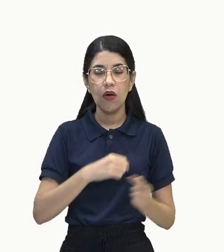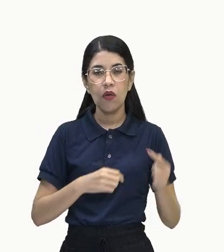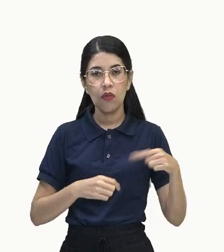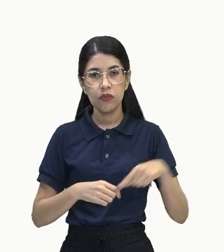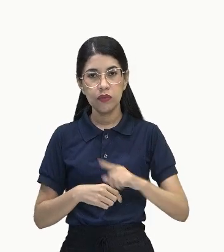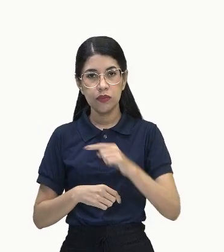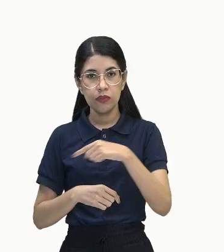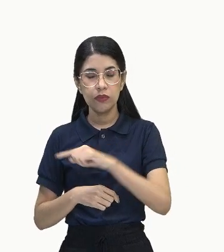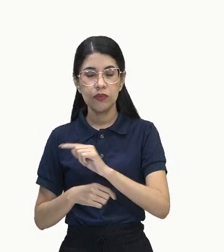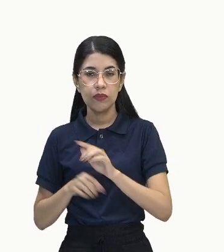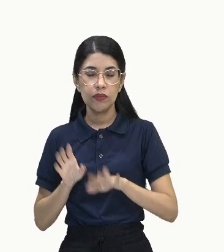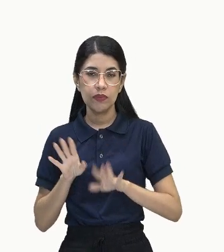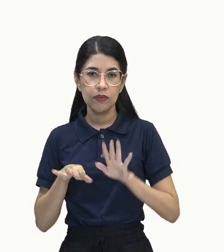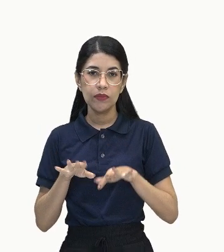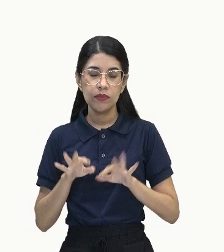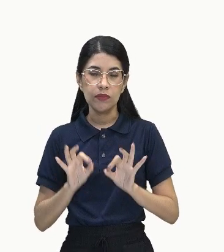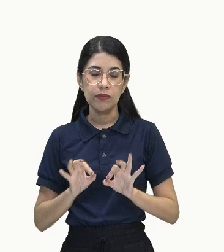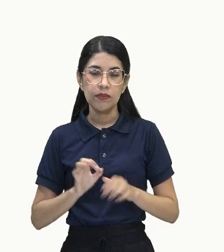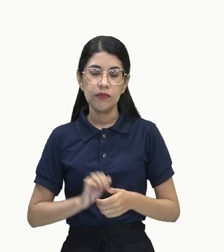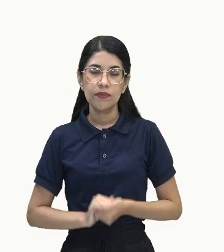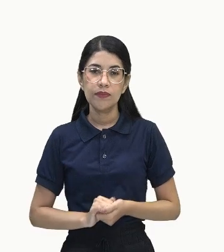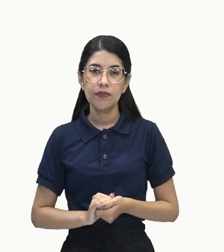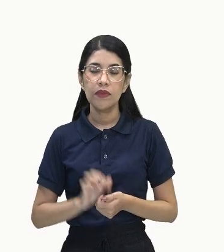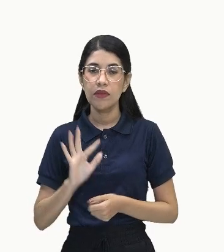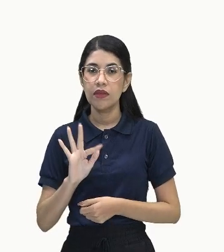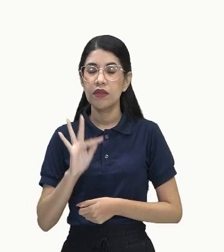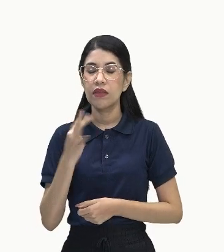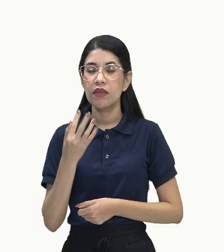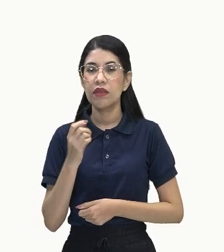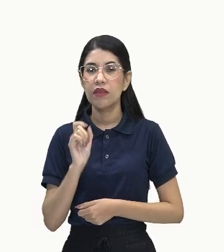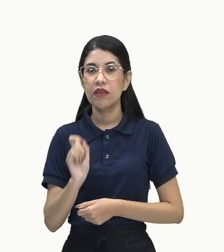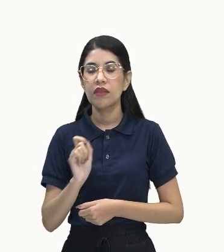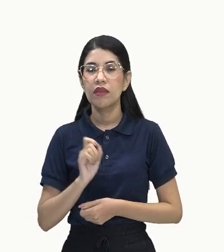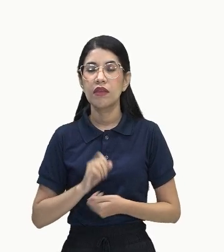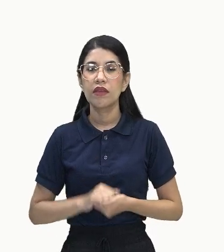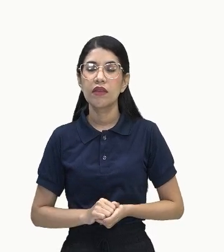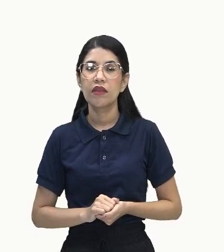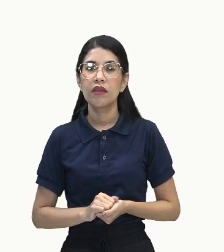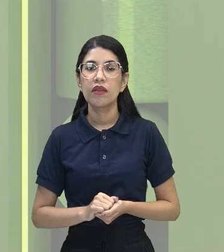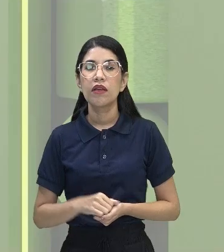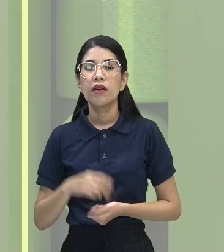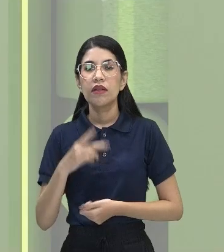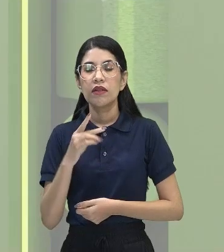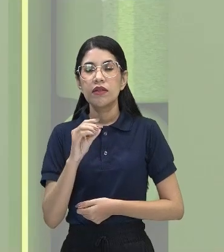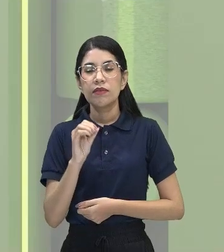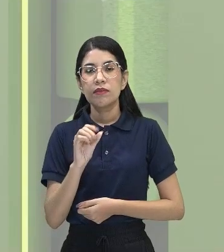certo? Então aí nós temos esse fenômeno que é conhecido como polarização.